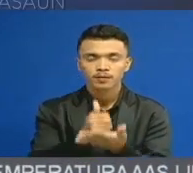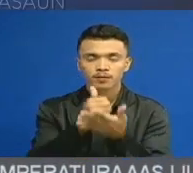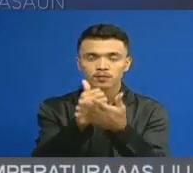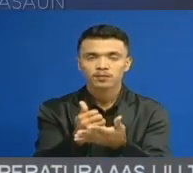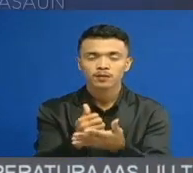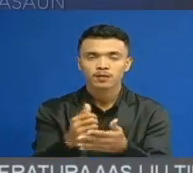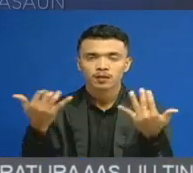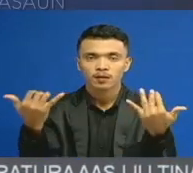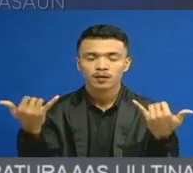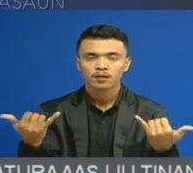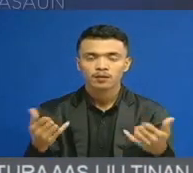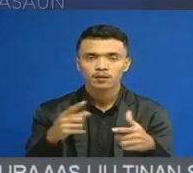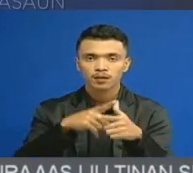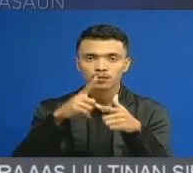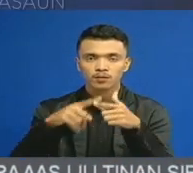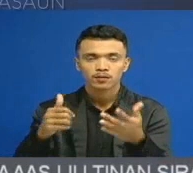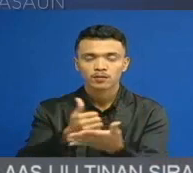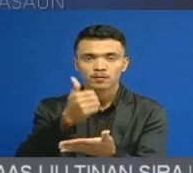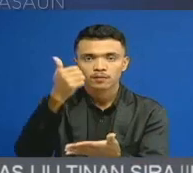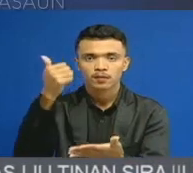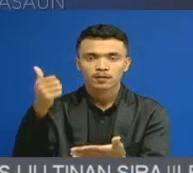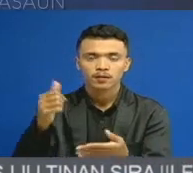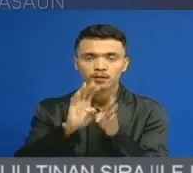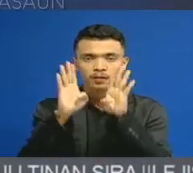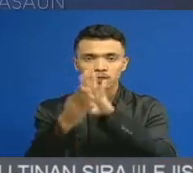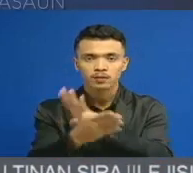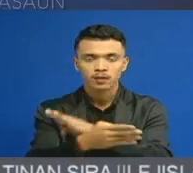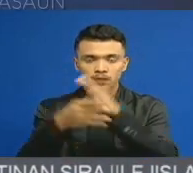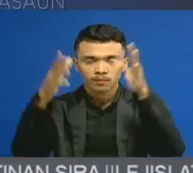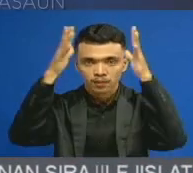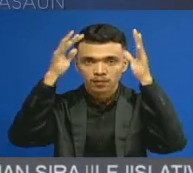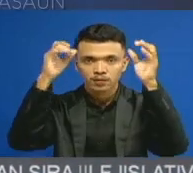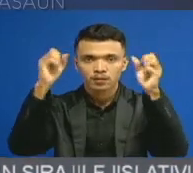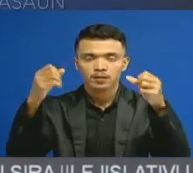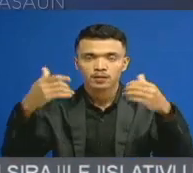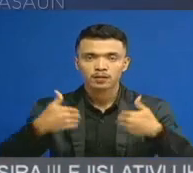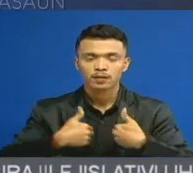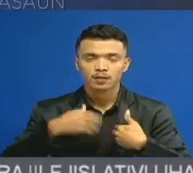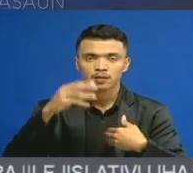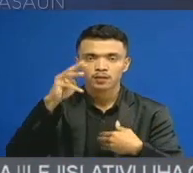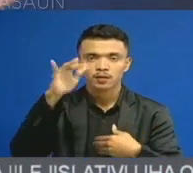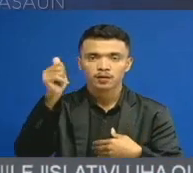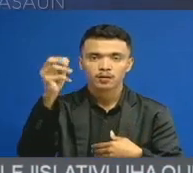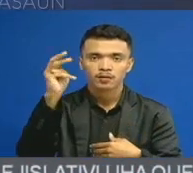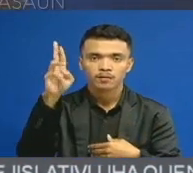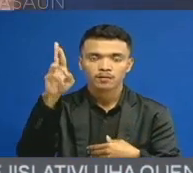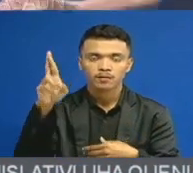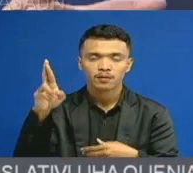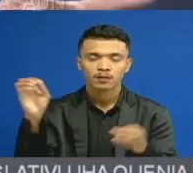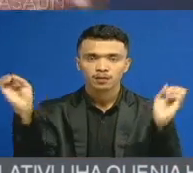agora depois de ni manang ni sai presidente da república ya Myanmar junta militar hal golpe la